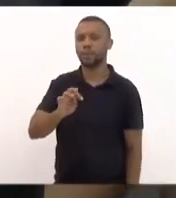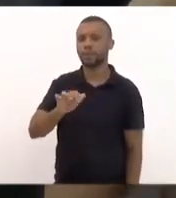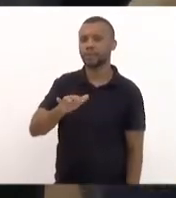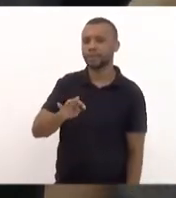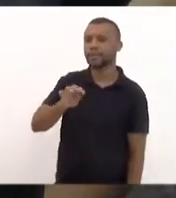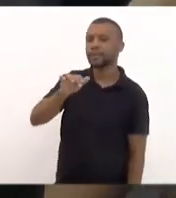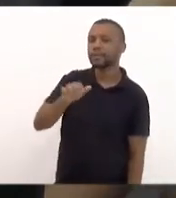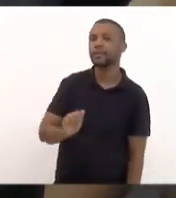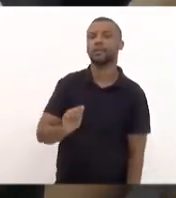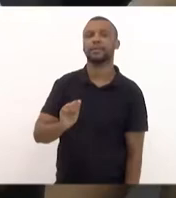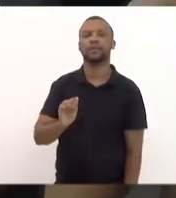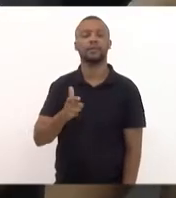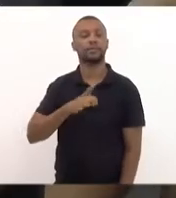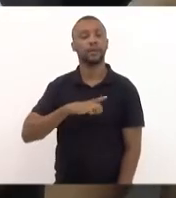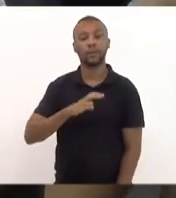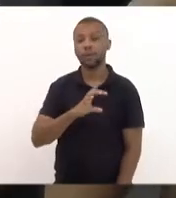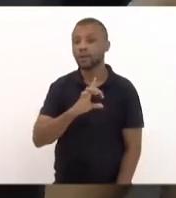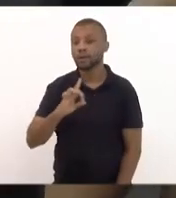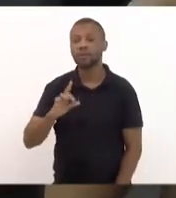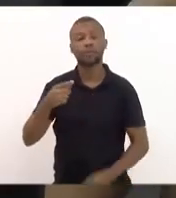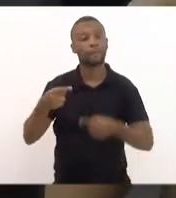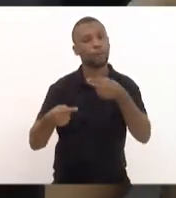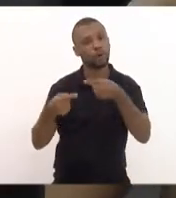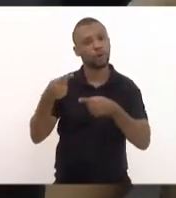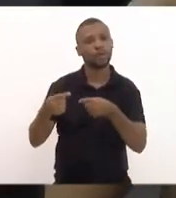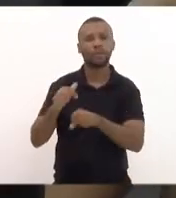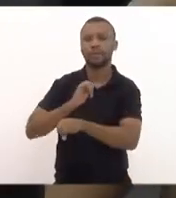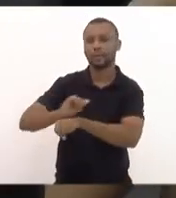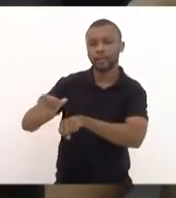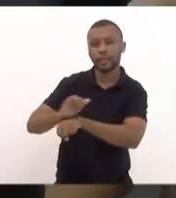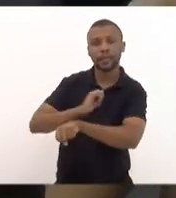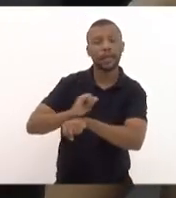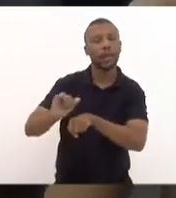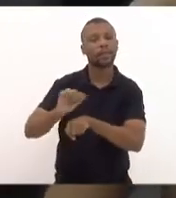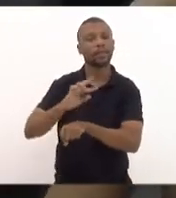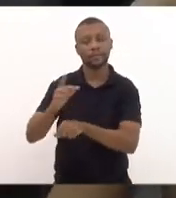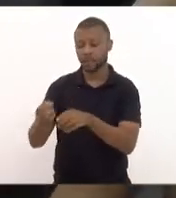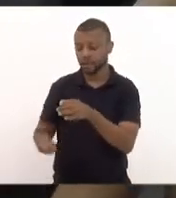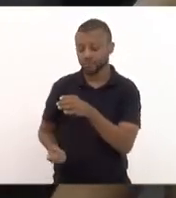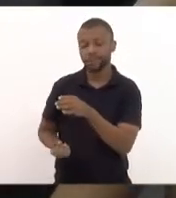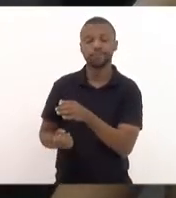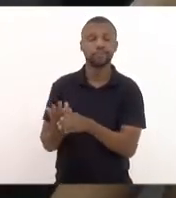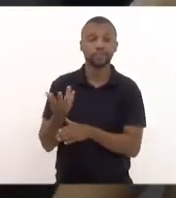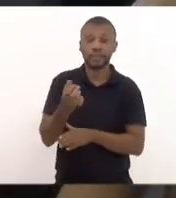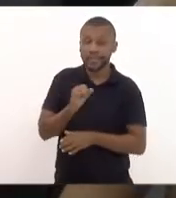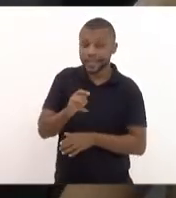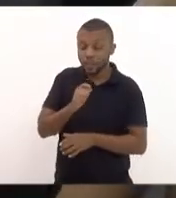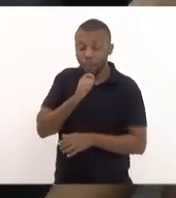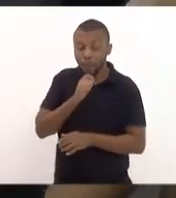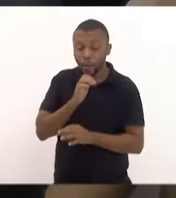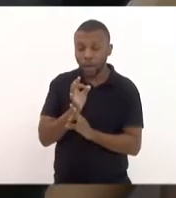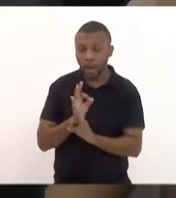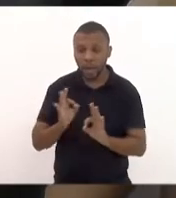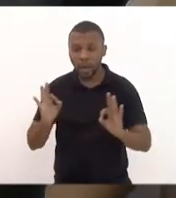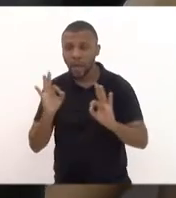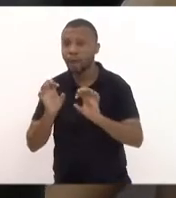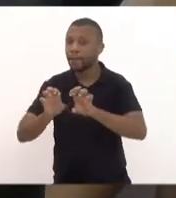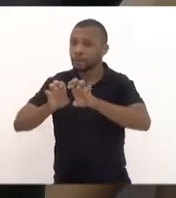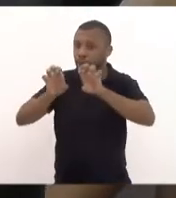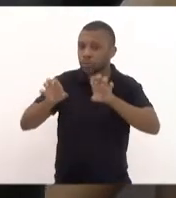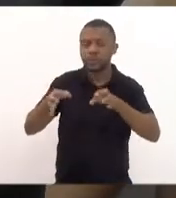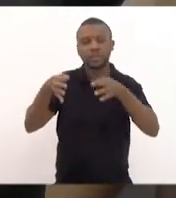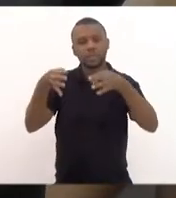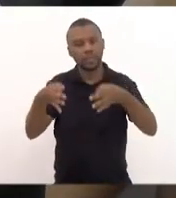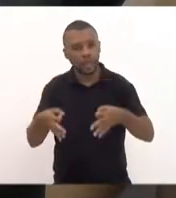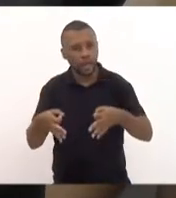uma coordenação de políticas, uma estratégia que ela seja implementada, e se não tiver infraestrutura, se não tiver o New Deal, se não tiver o